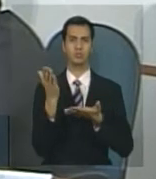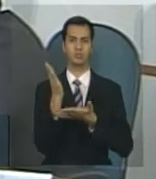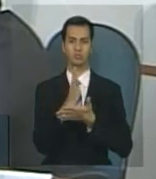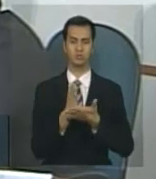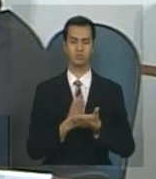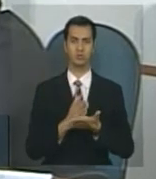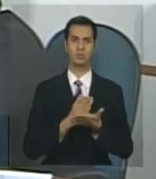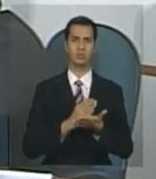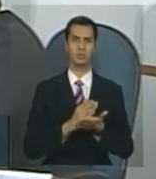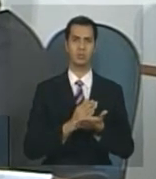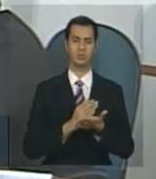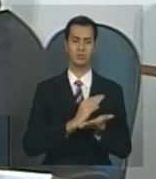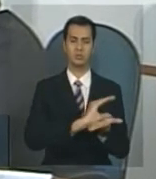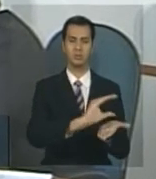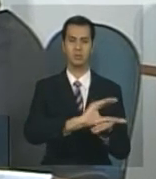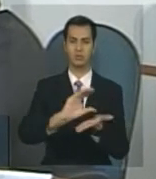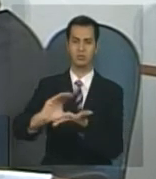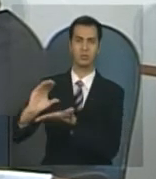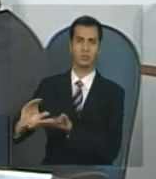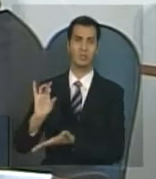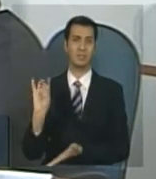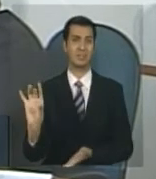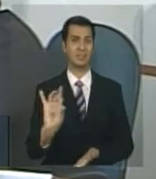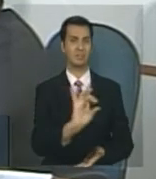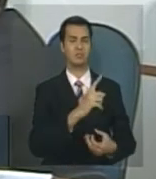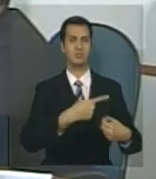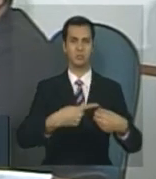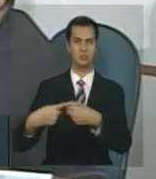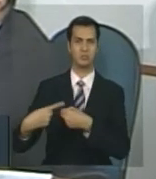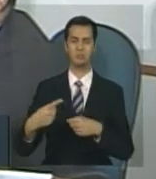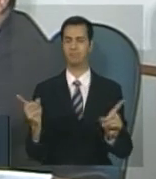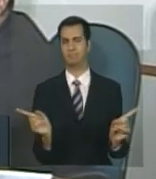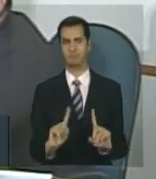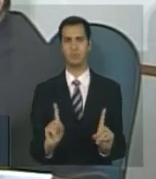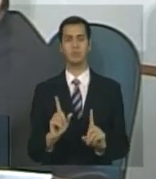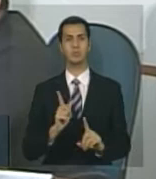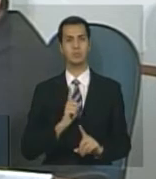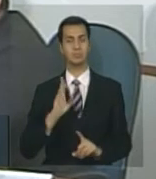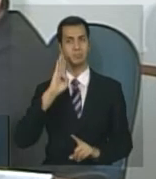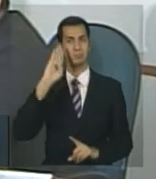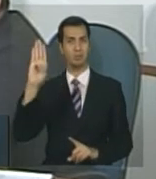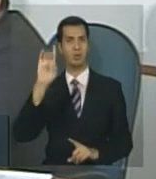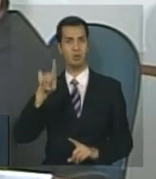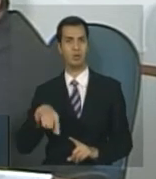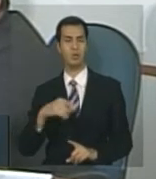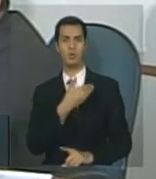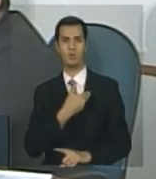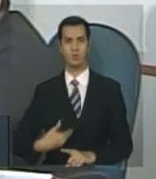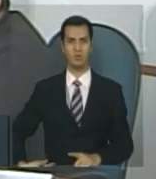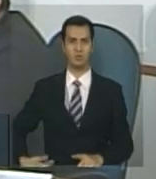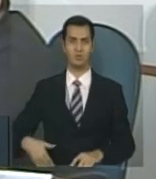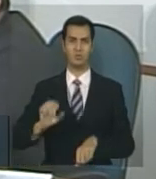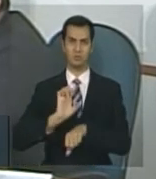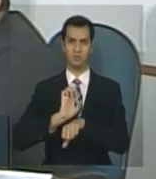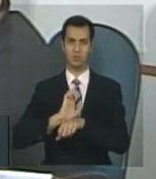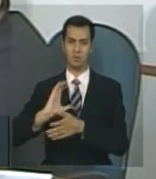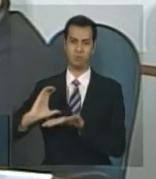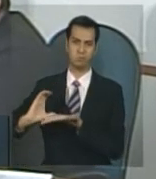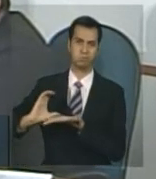os municípios atingidos, os recursos foram centralizados e transferidos para